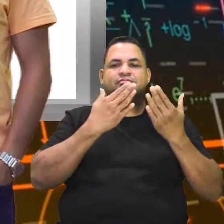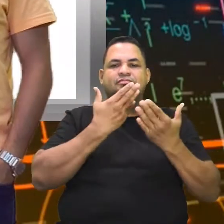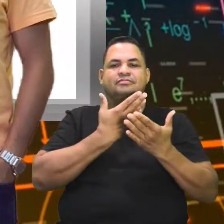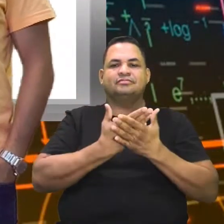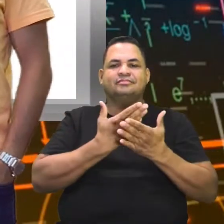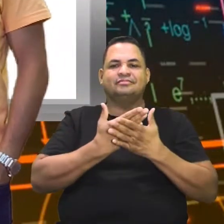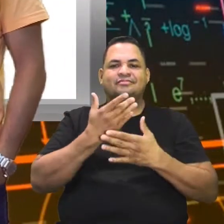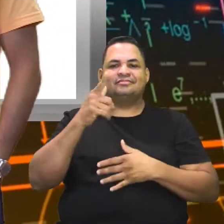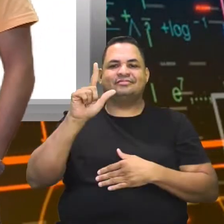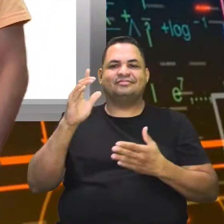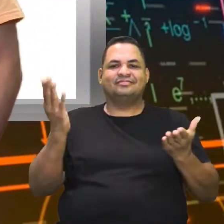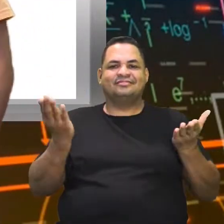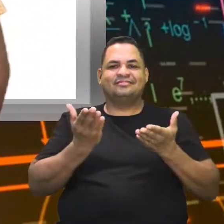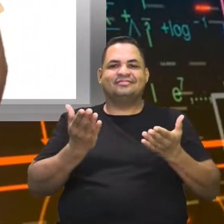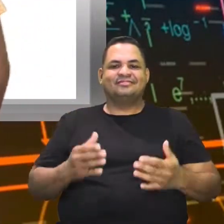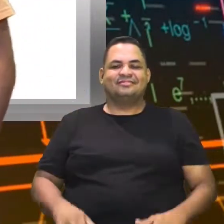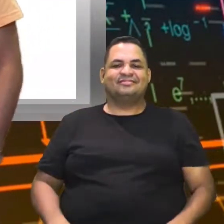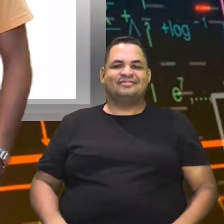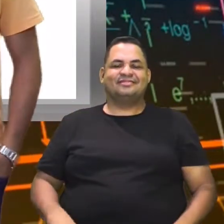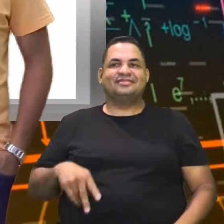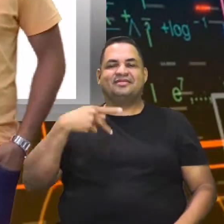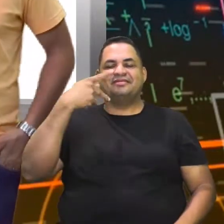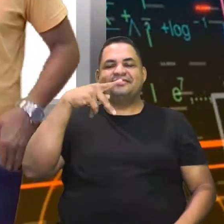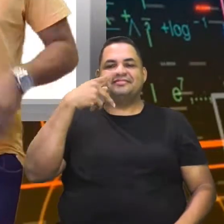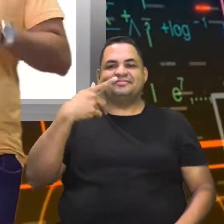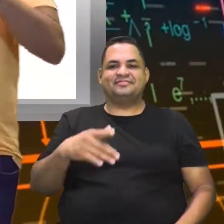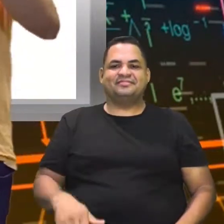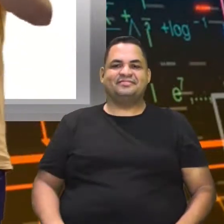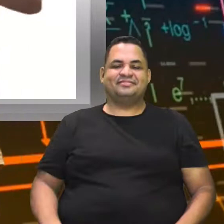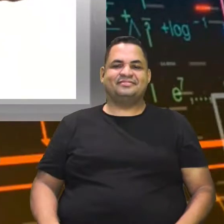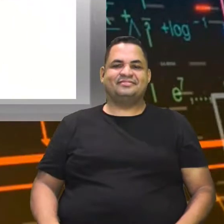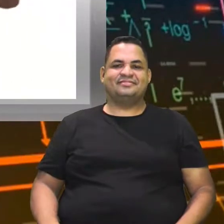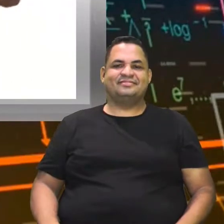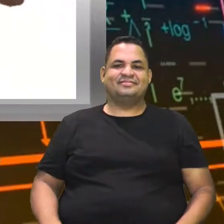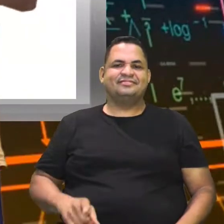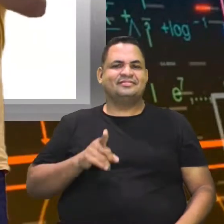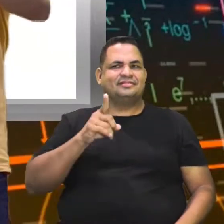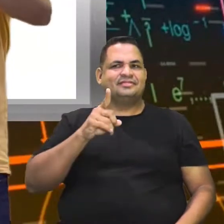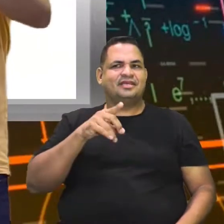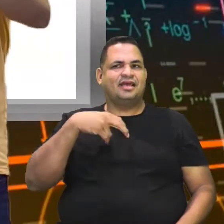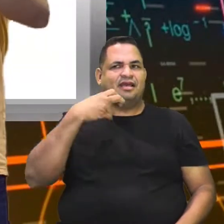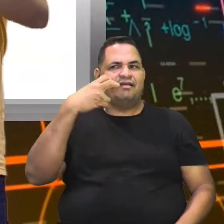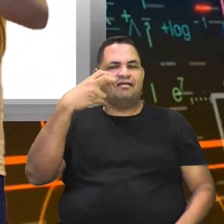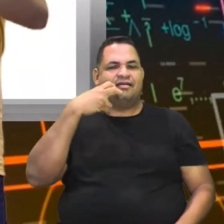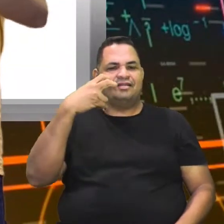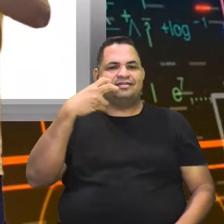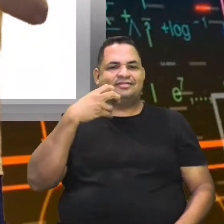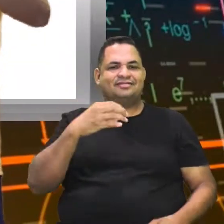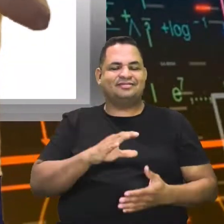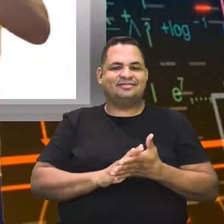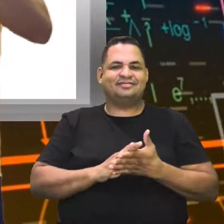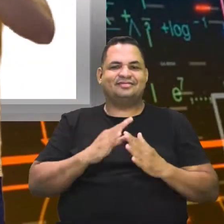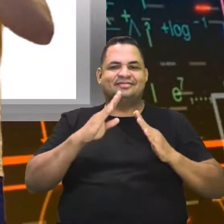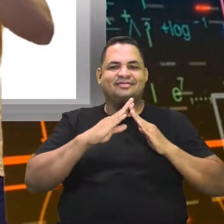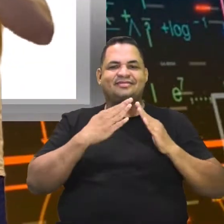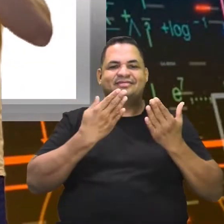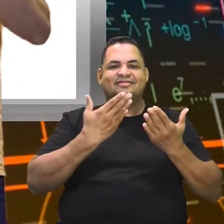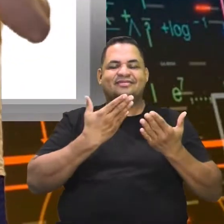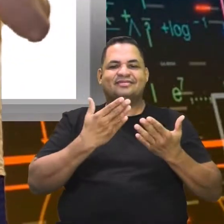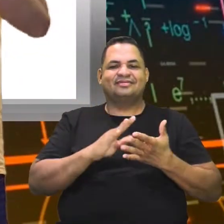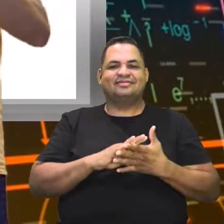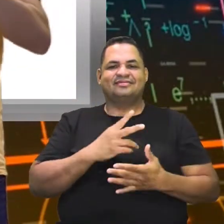Tupã, mas não, tem que ser outra escola agora. Outra escola gritando. Opa, alguém está gritando lá da função do segundo